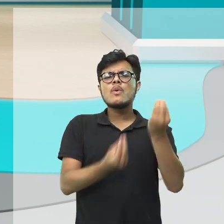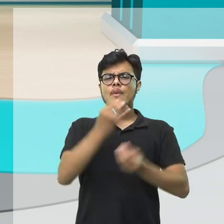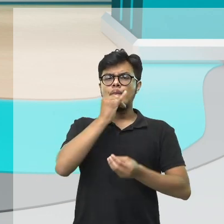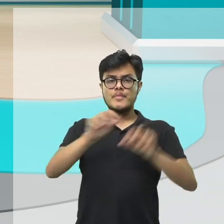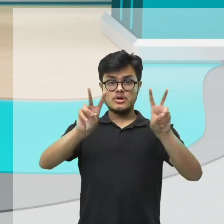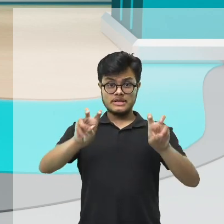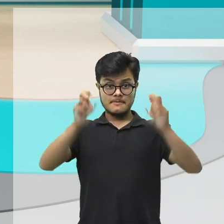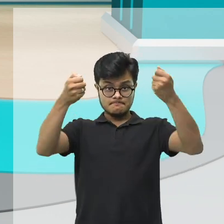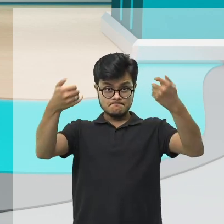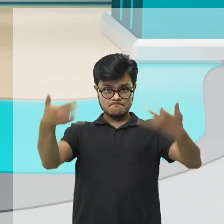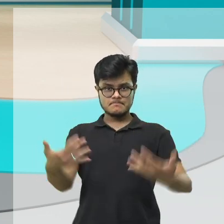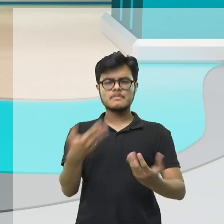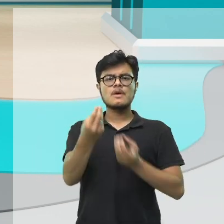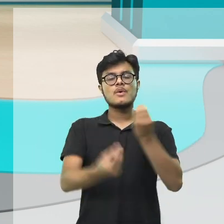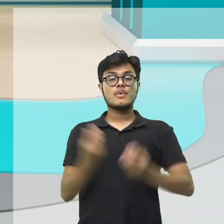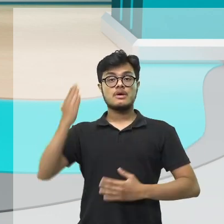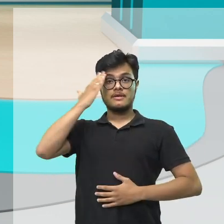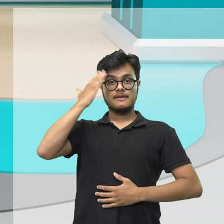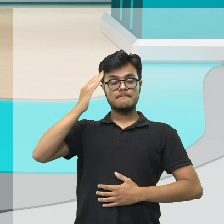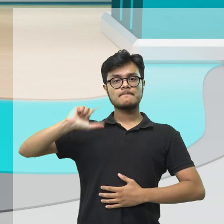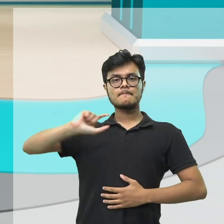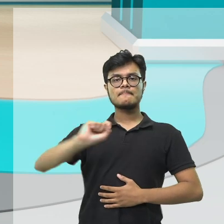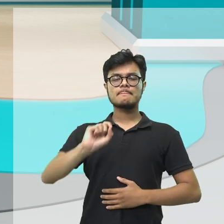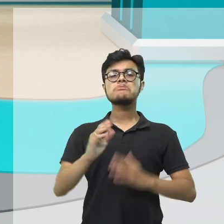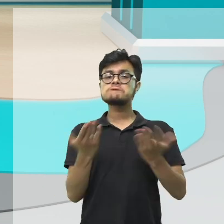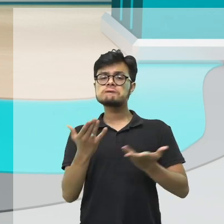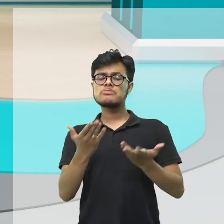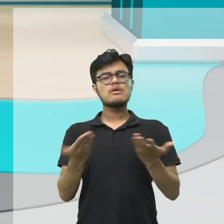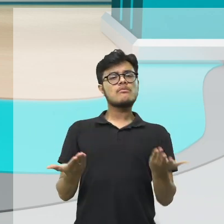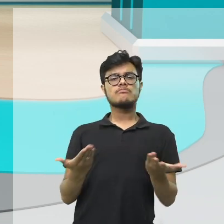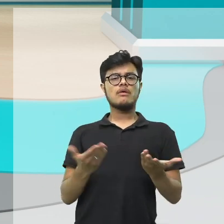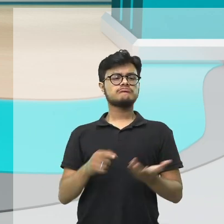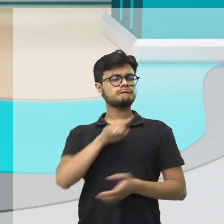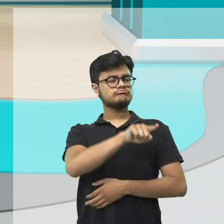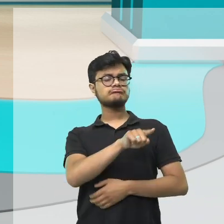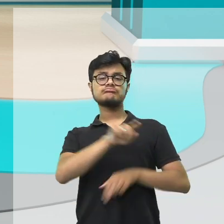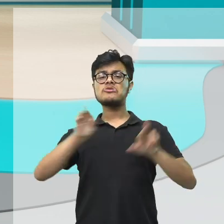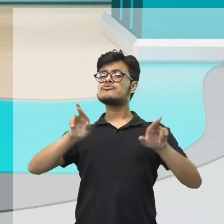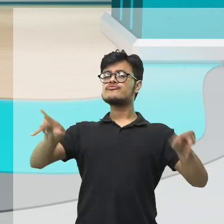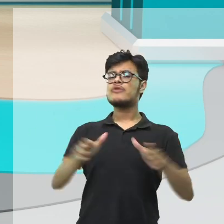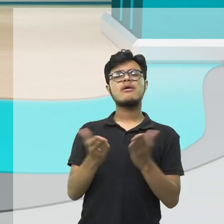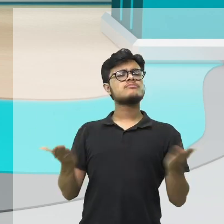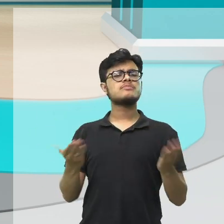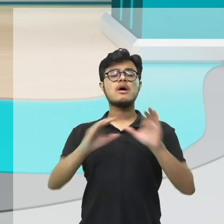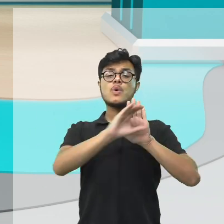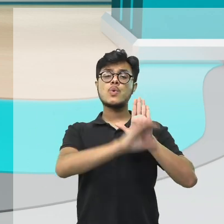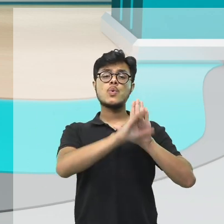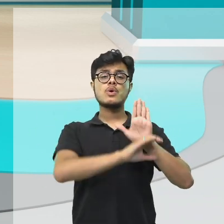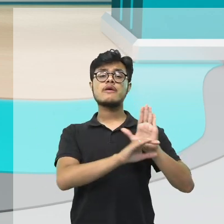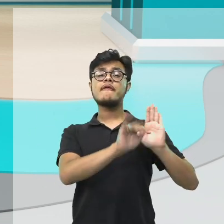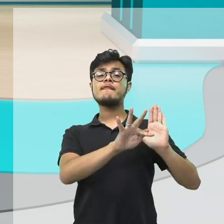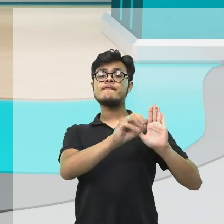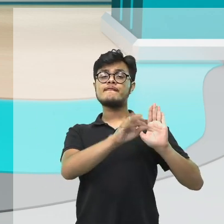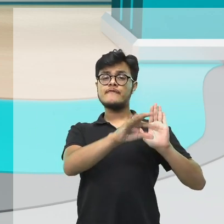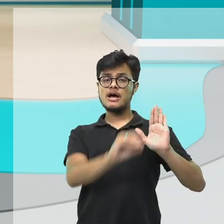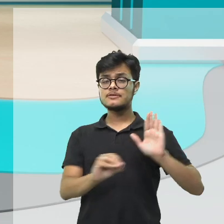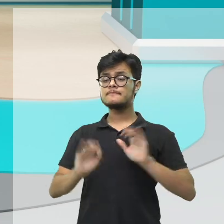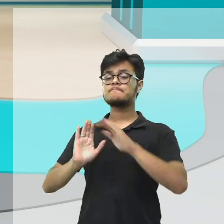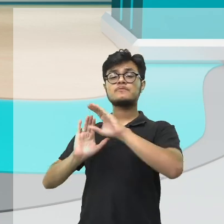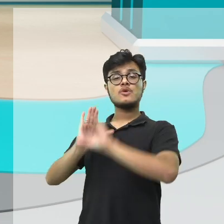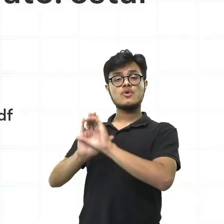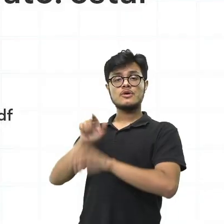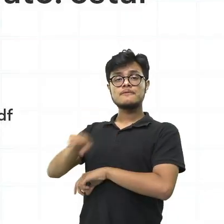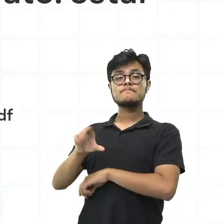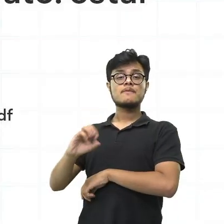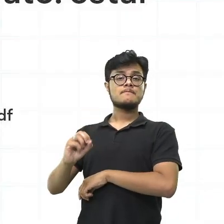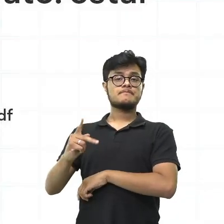né, para saber quando é que eu consigo fazer essa diferenciação, nós vamos ver o conceito de fato e o conceito de opinião. Olha